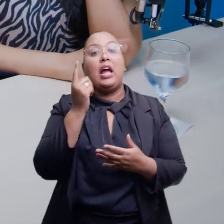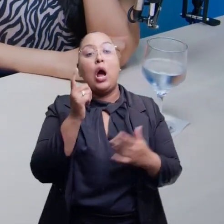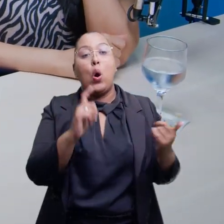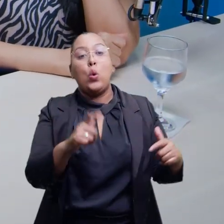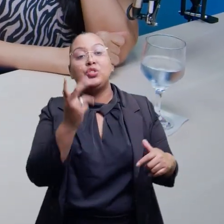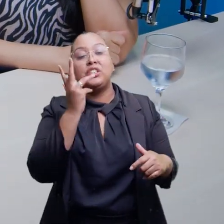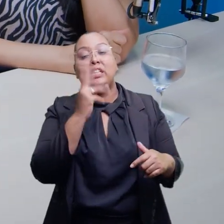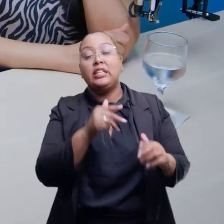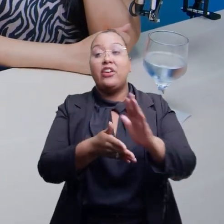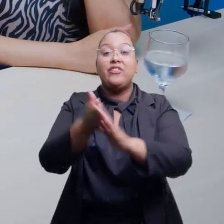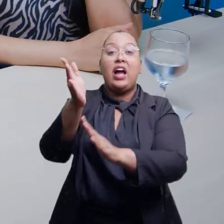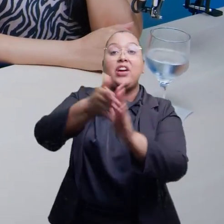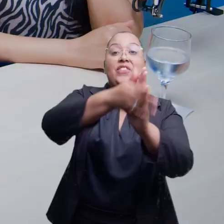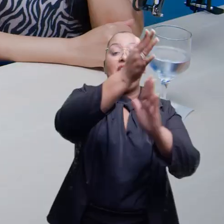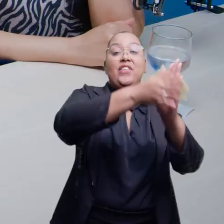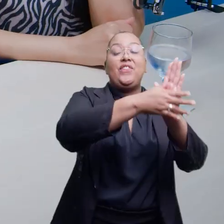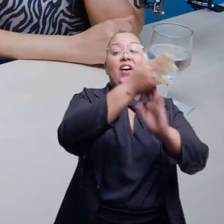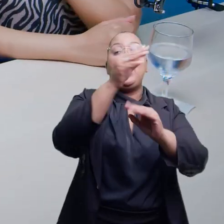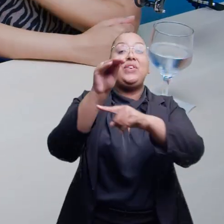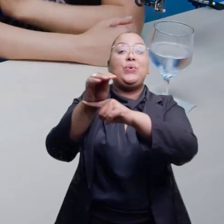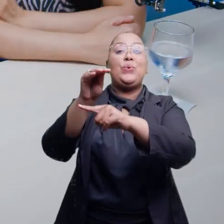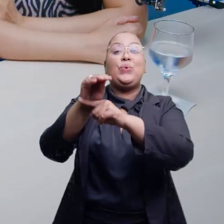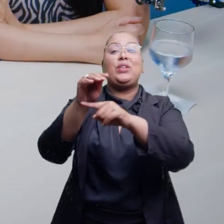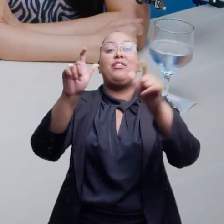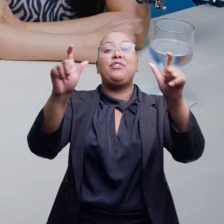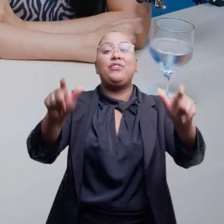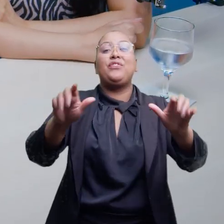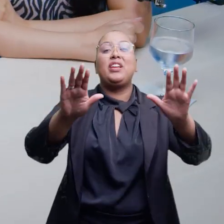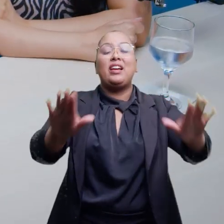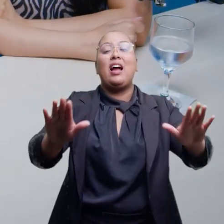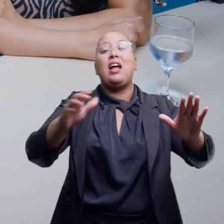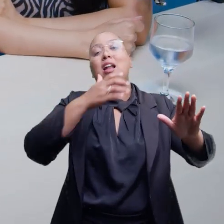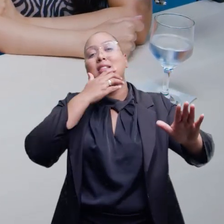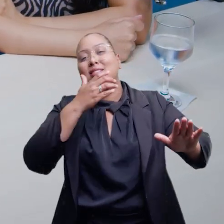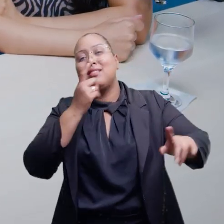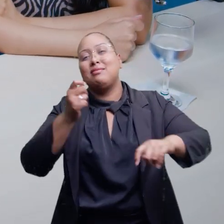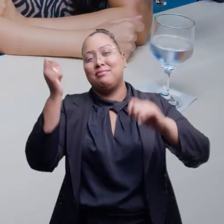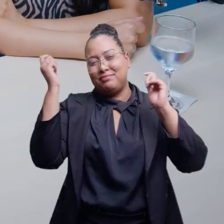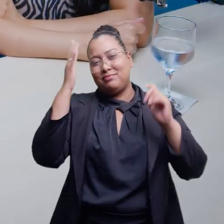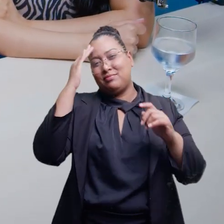é que as crianças vão passar o Natal, o Ano Novo. E tava uma correria, porque eu e minha irmã não tinha